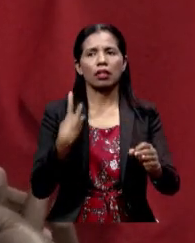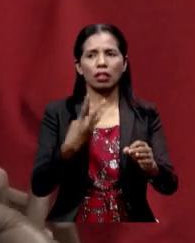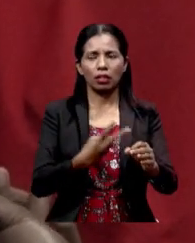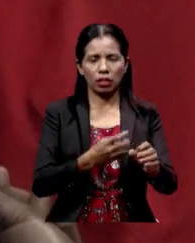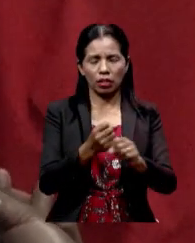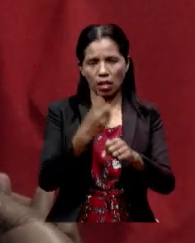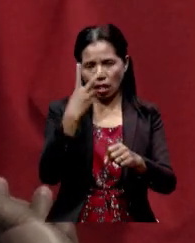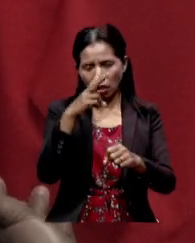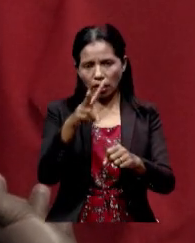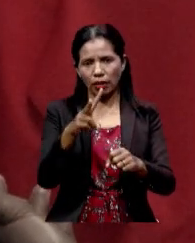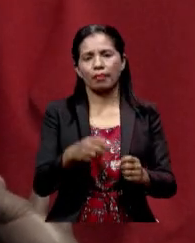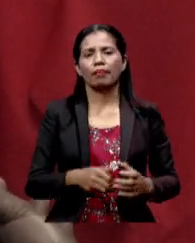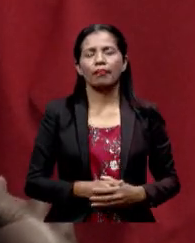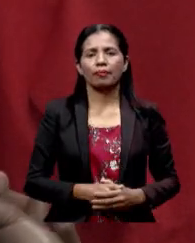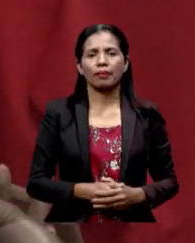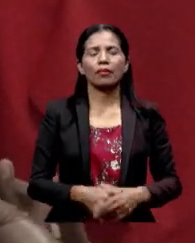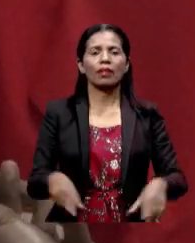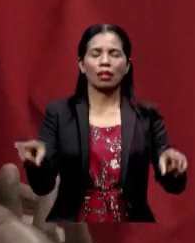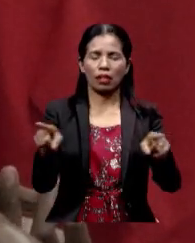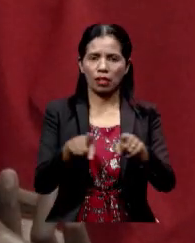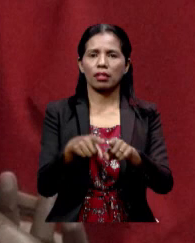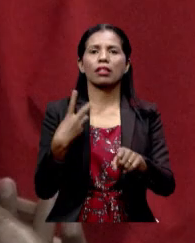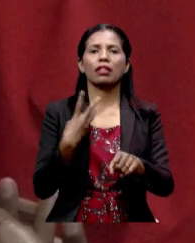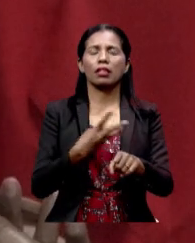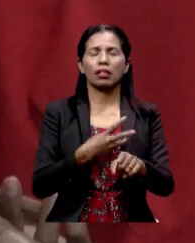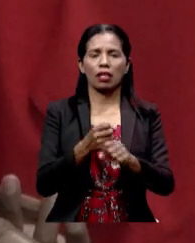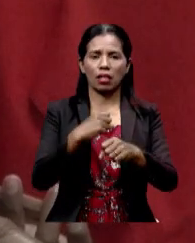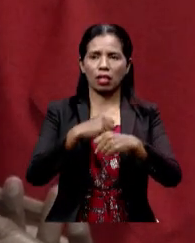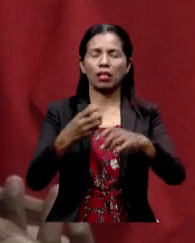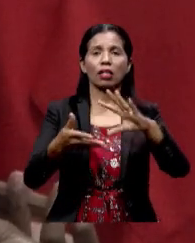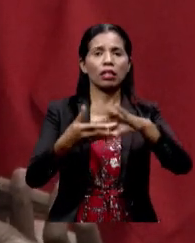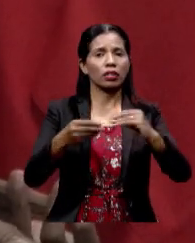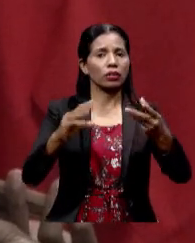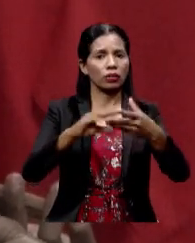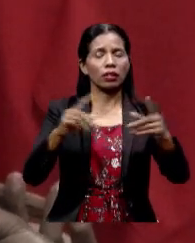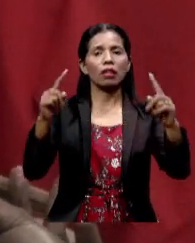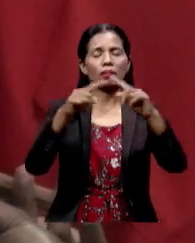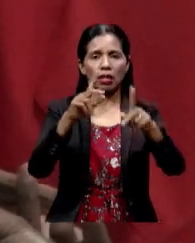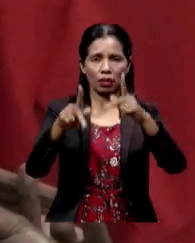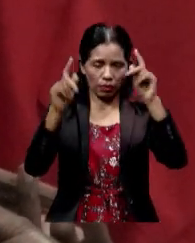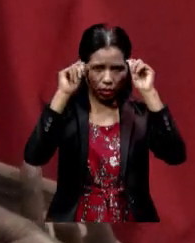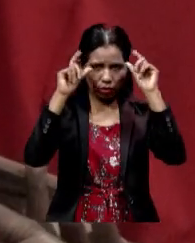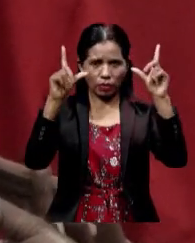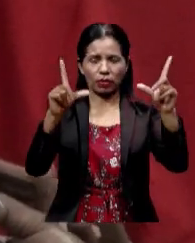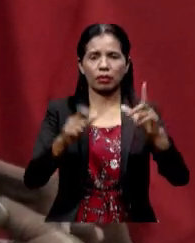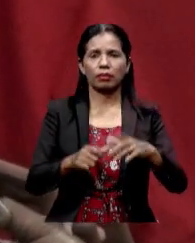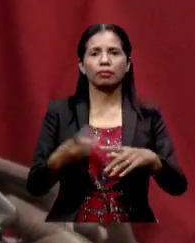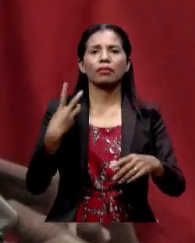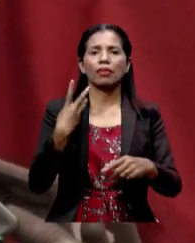fixa. Ne hanes italo historia ba Timornia. Buat nebe itenia